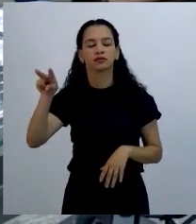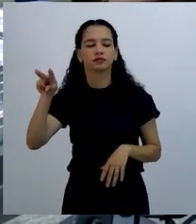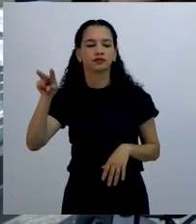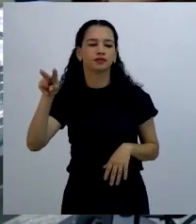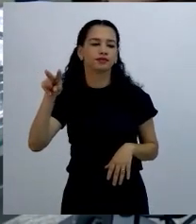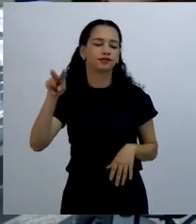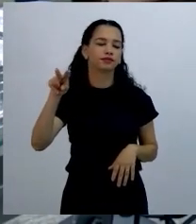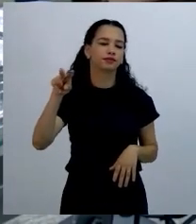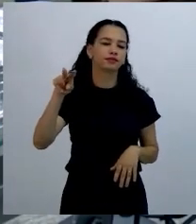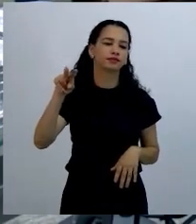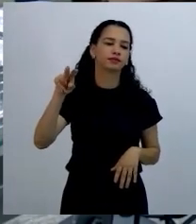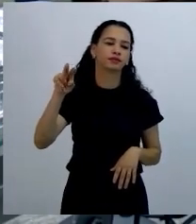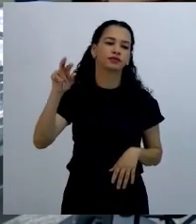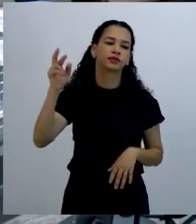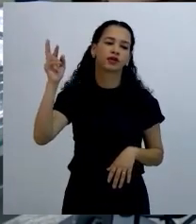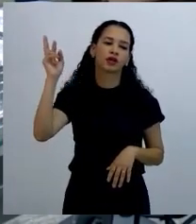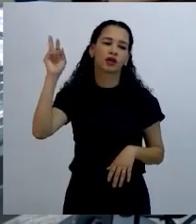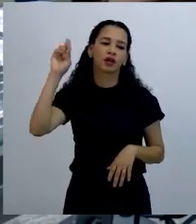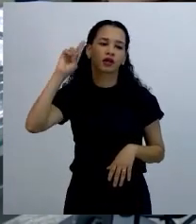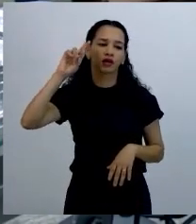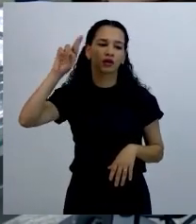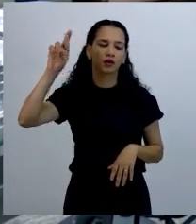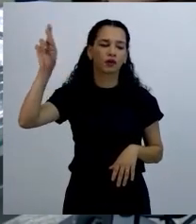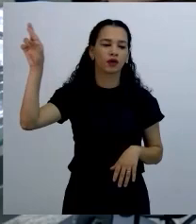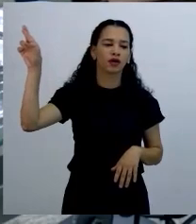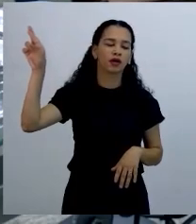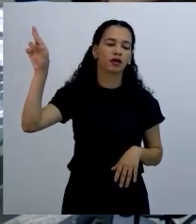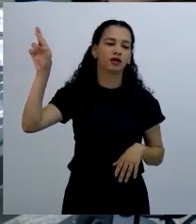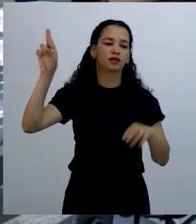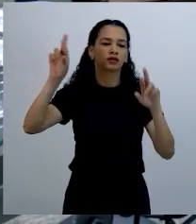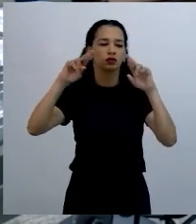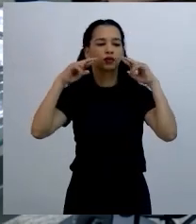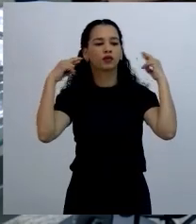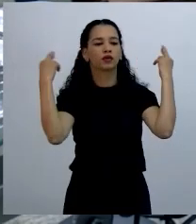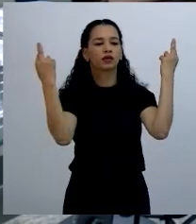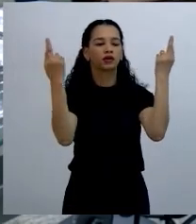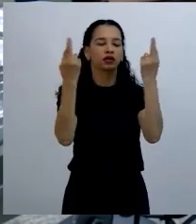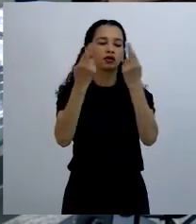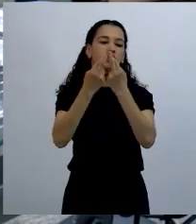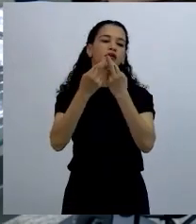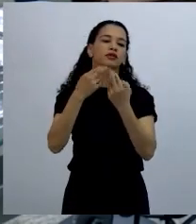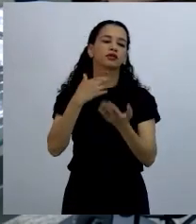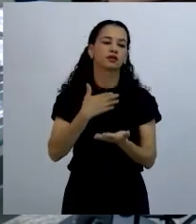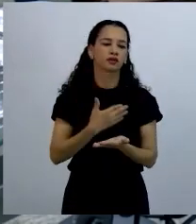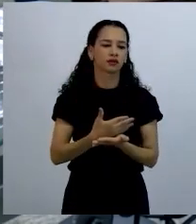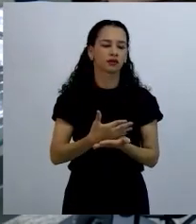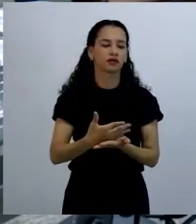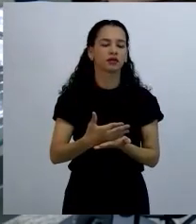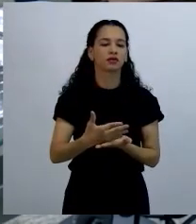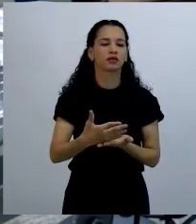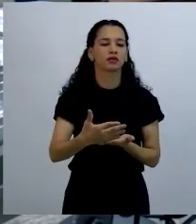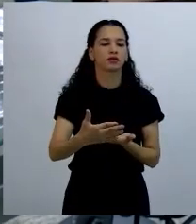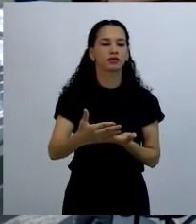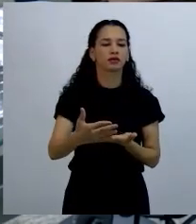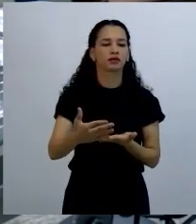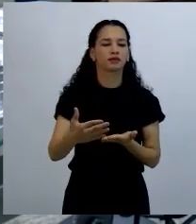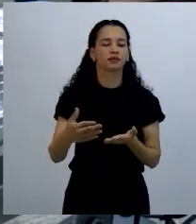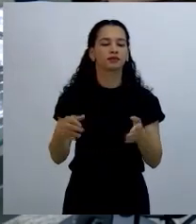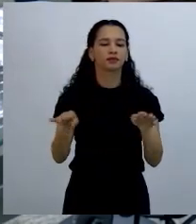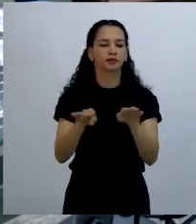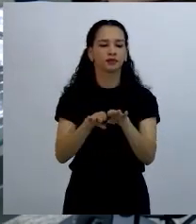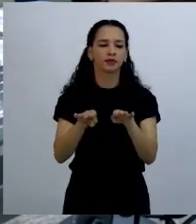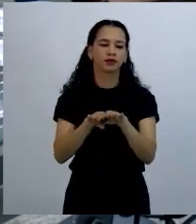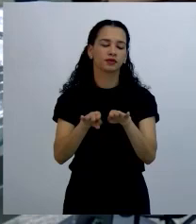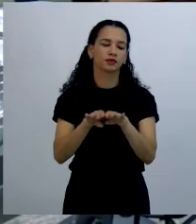ela vai do Improvável ao inacreditável porque porque se eu estivesse lá eu olharia para aquele trabalho